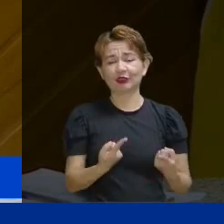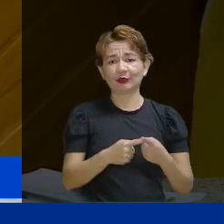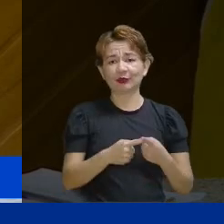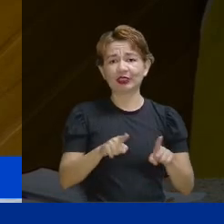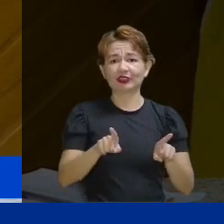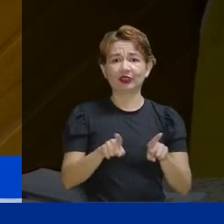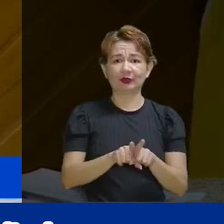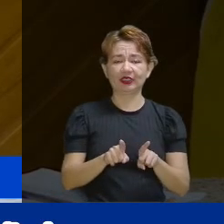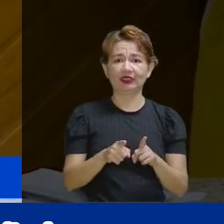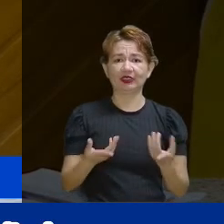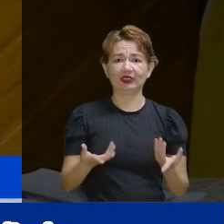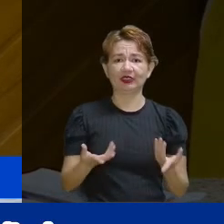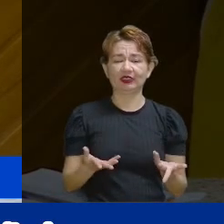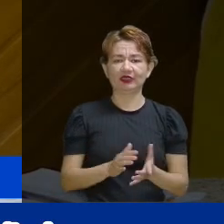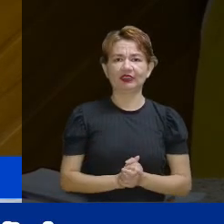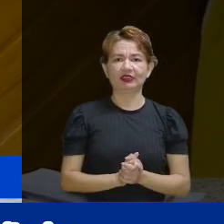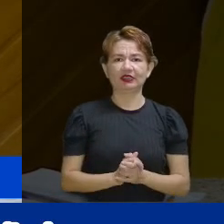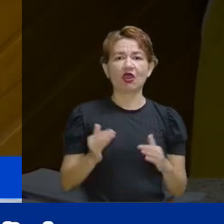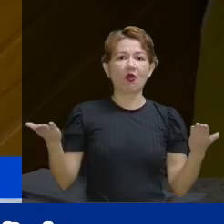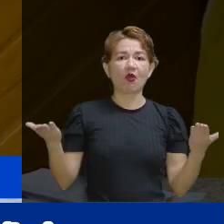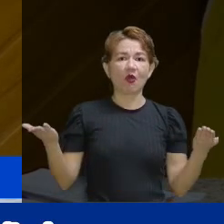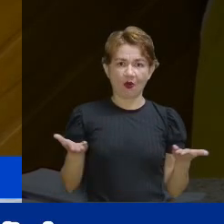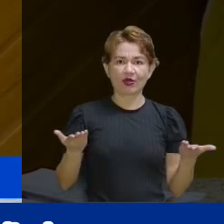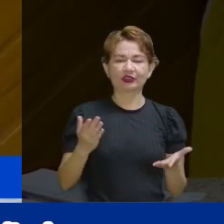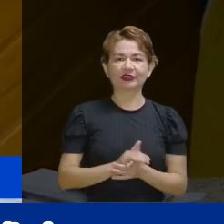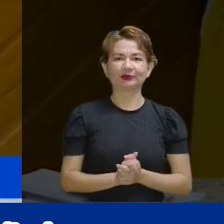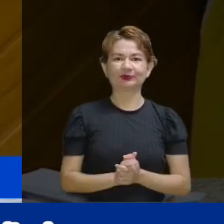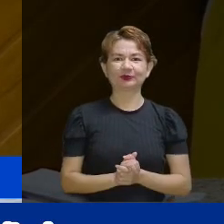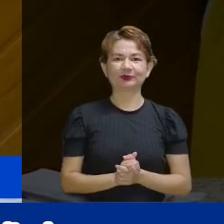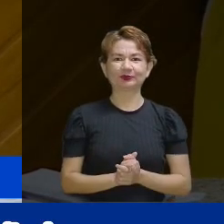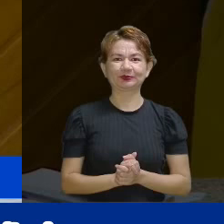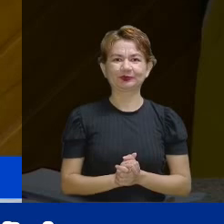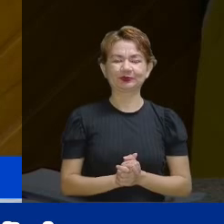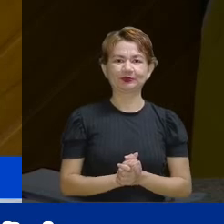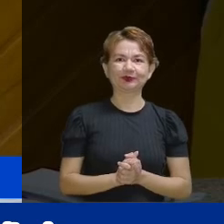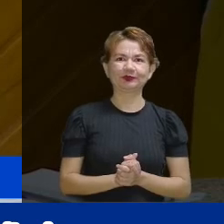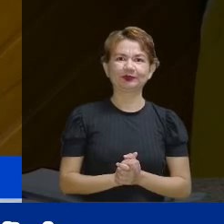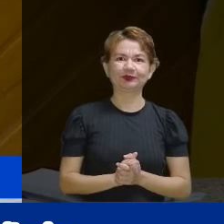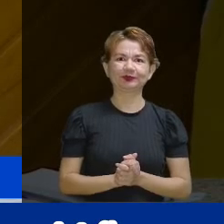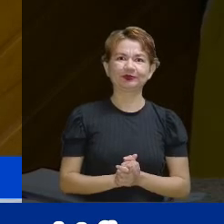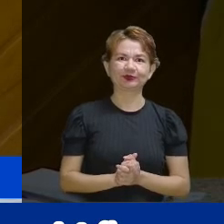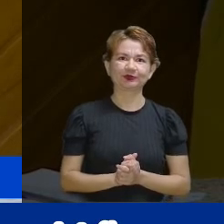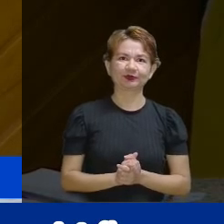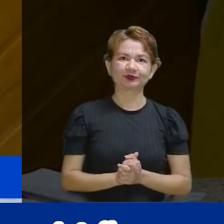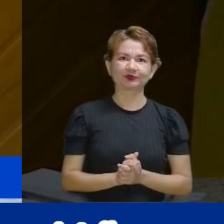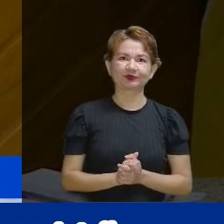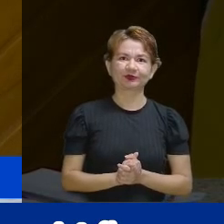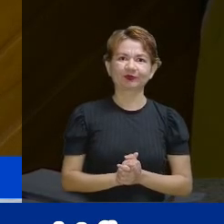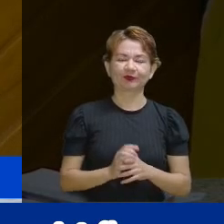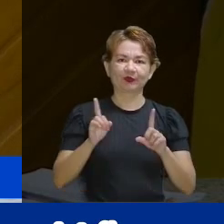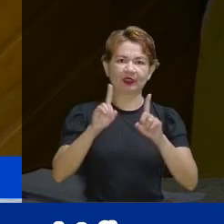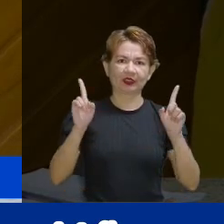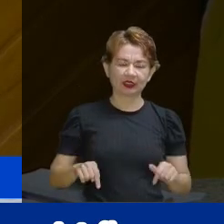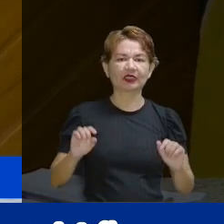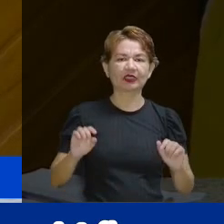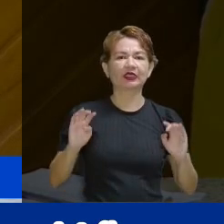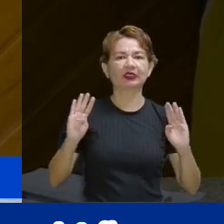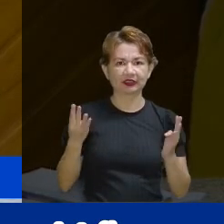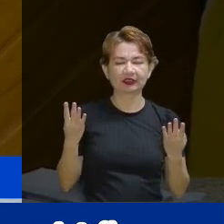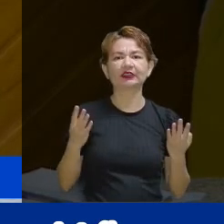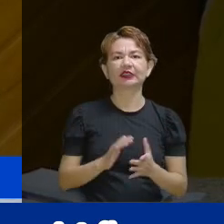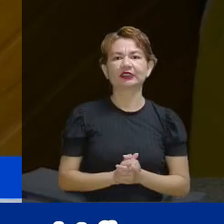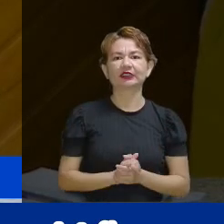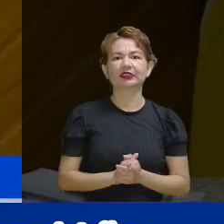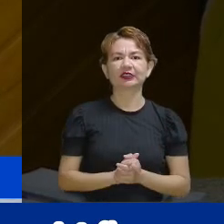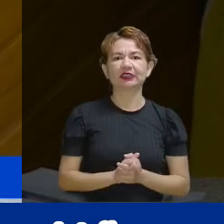espero que, coincidentemente, hoje nós estamos nos despedindo dos nossos servidores e comemorando o